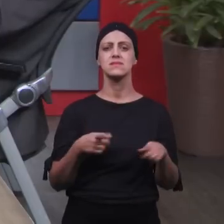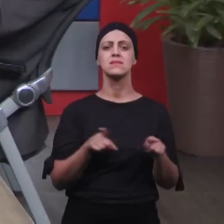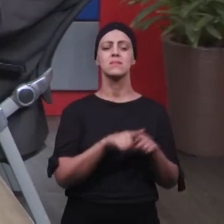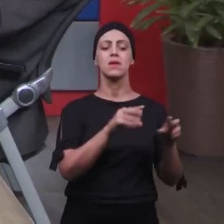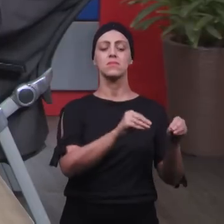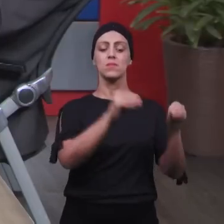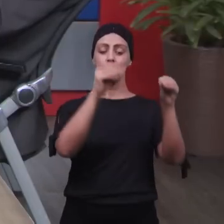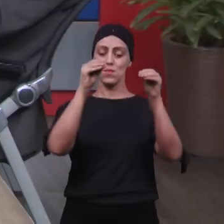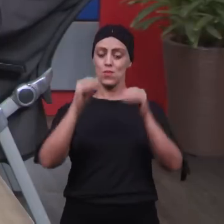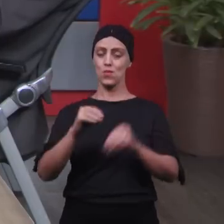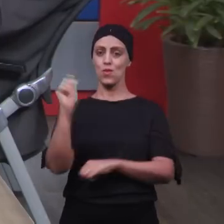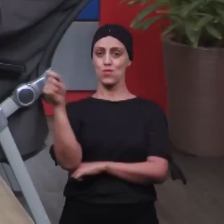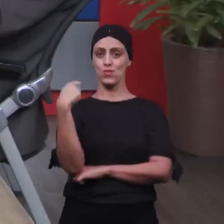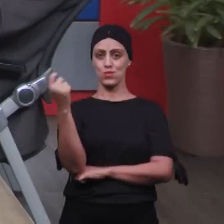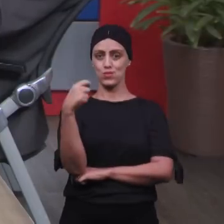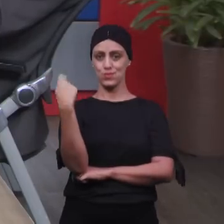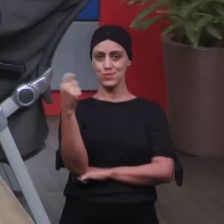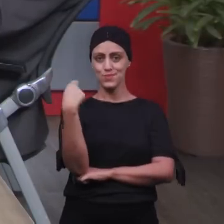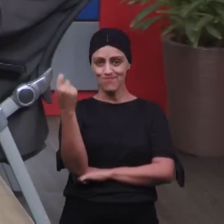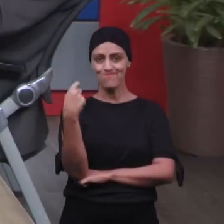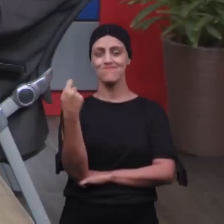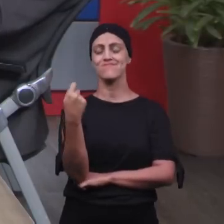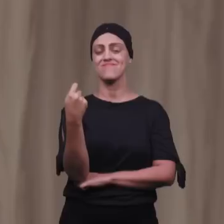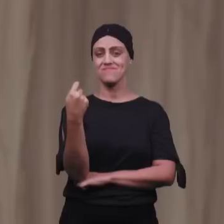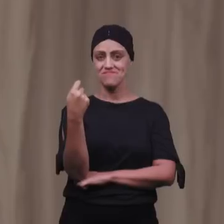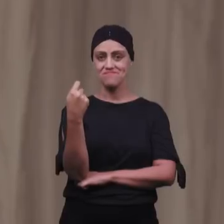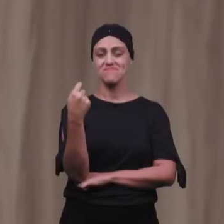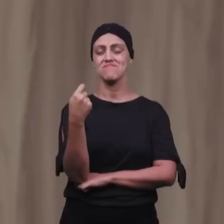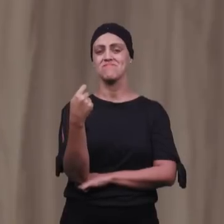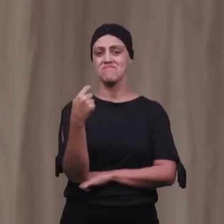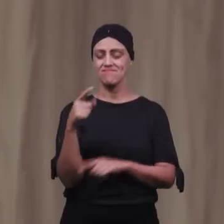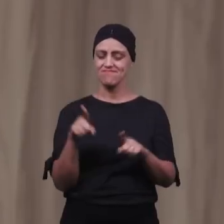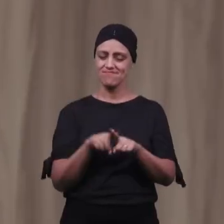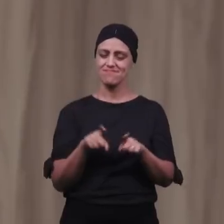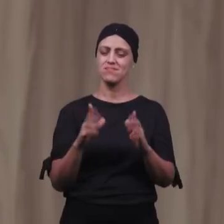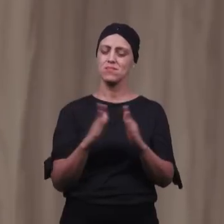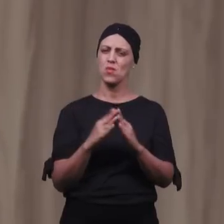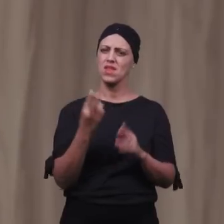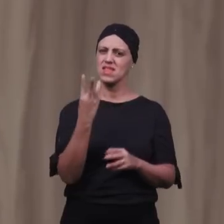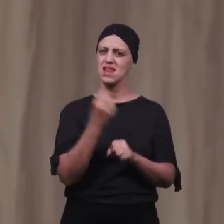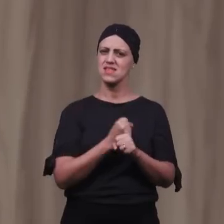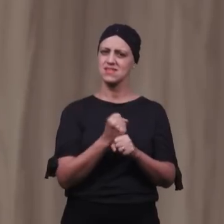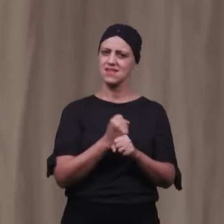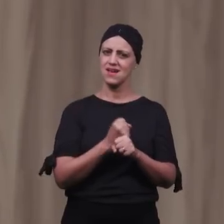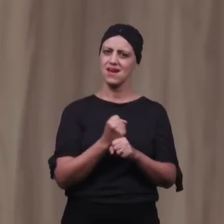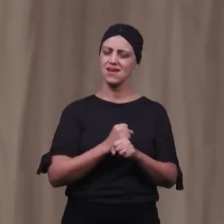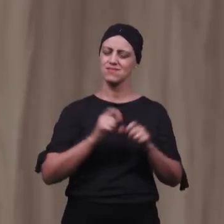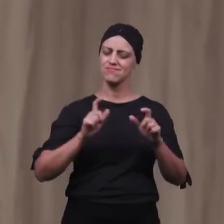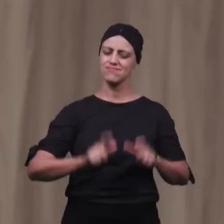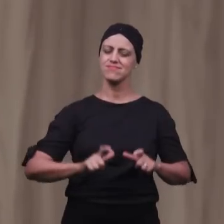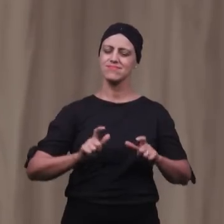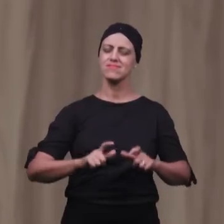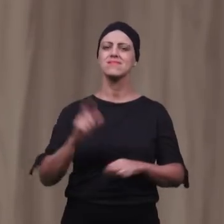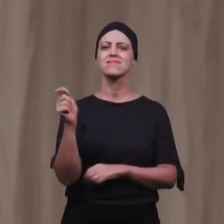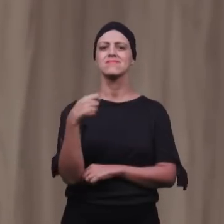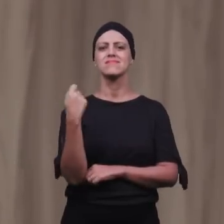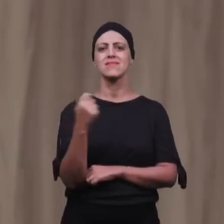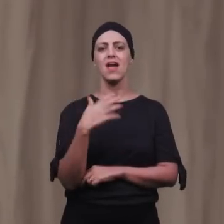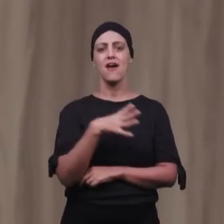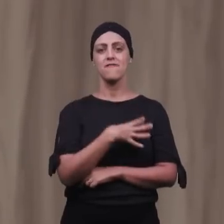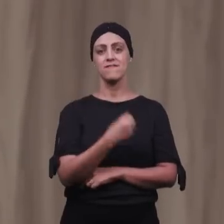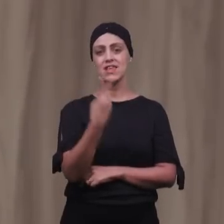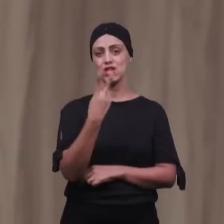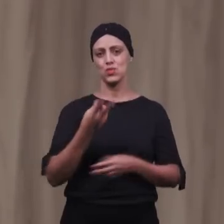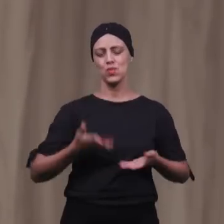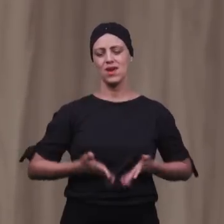Grande do Sul, em Porto Alegre. Morei lá durante 3 anos. Tinha já minhas 2 filhinhas, né, pequenas,